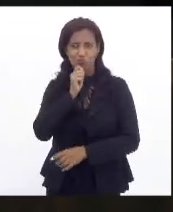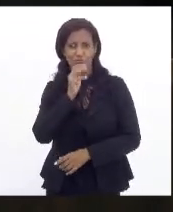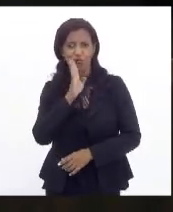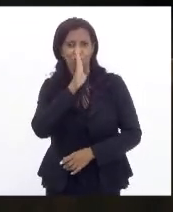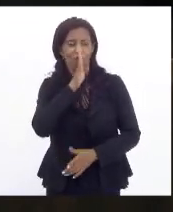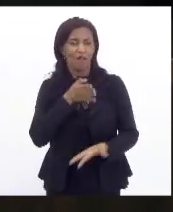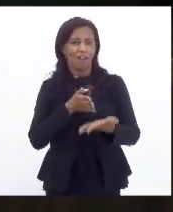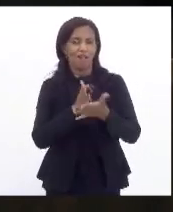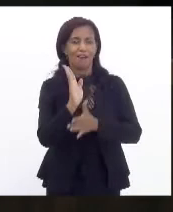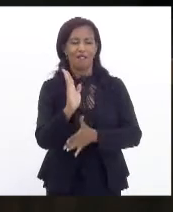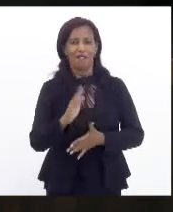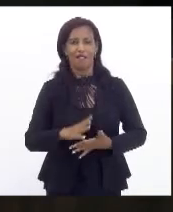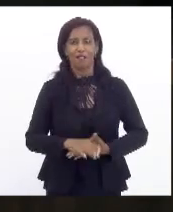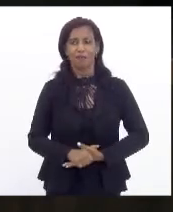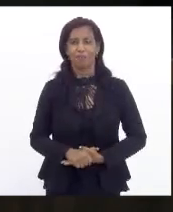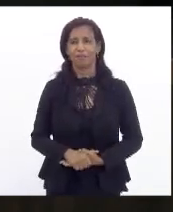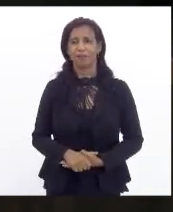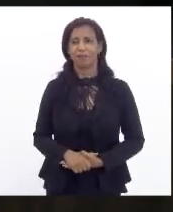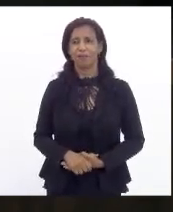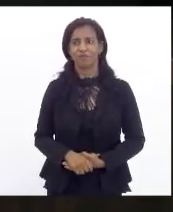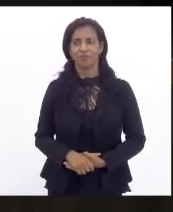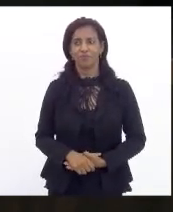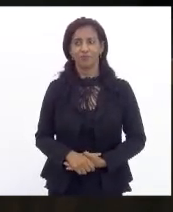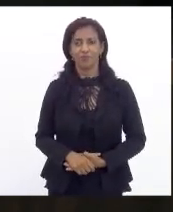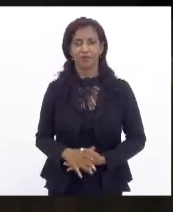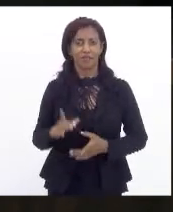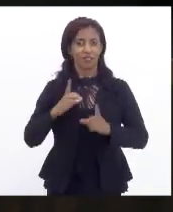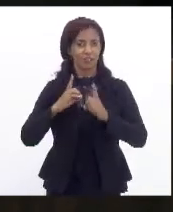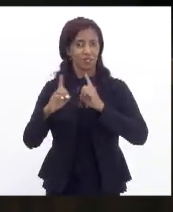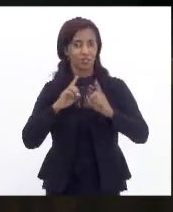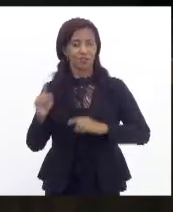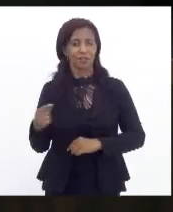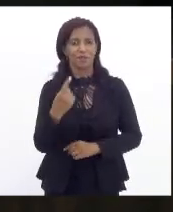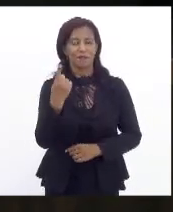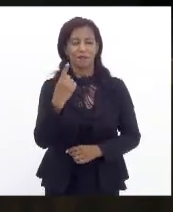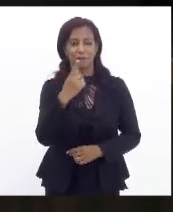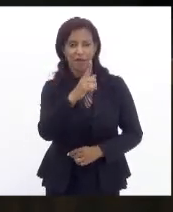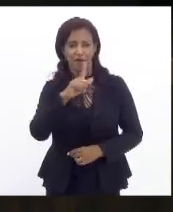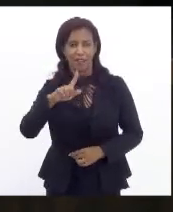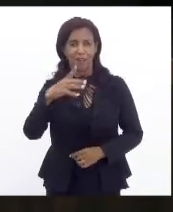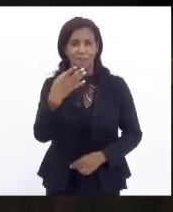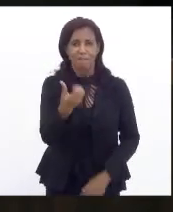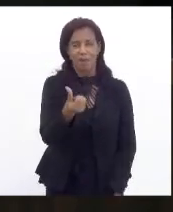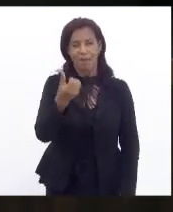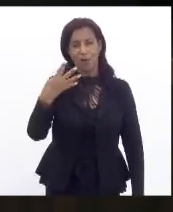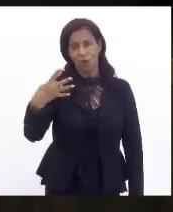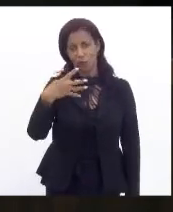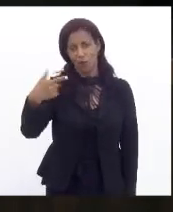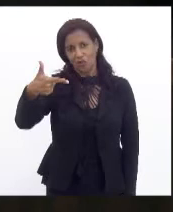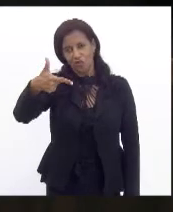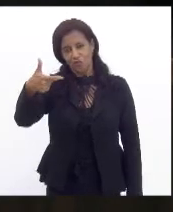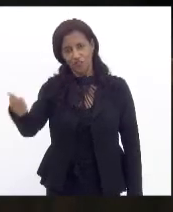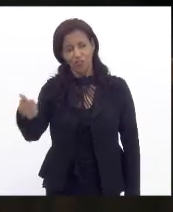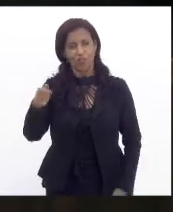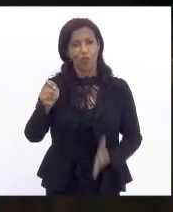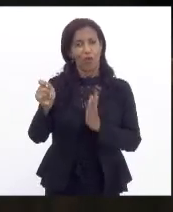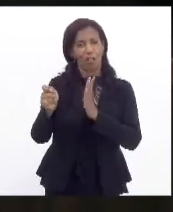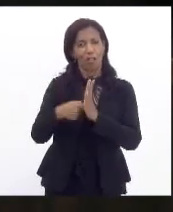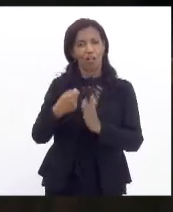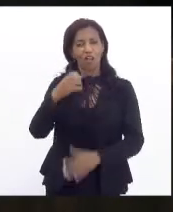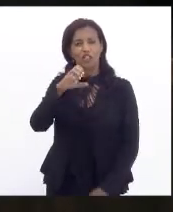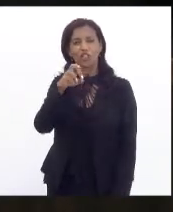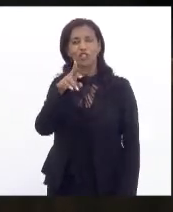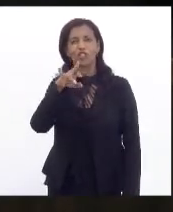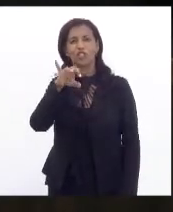como estão, aprovado, vai autógrafo. Em discussão única, projeto de resolução 644-2021, de autoria do deputado